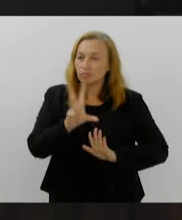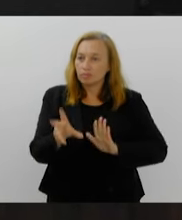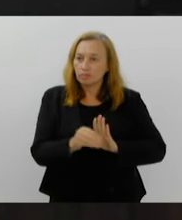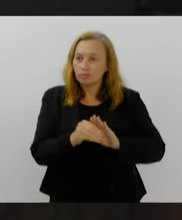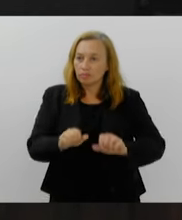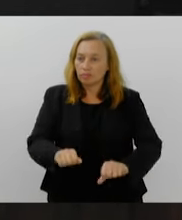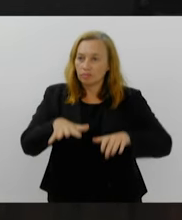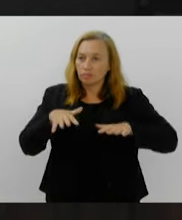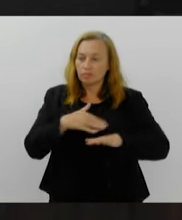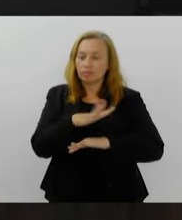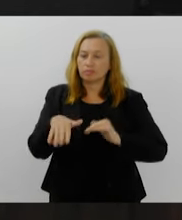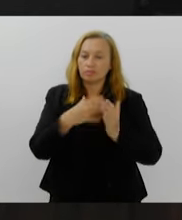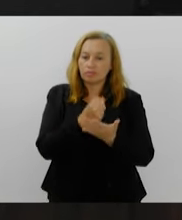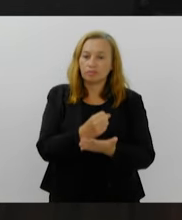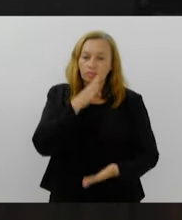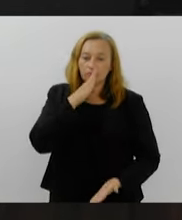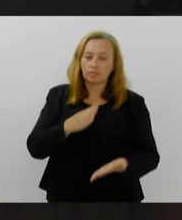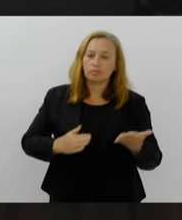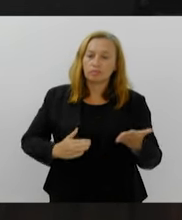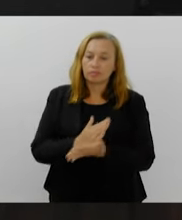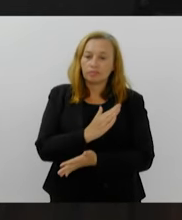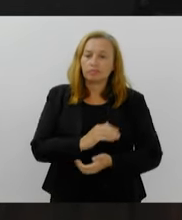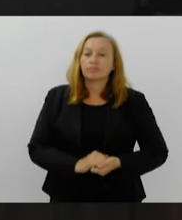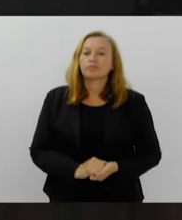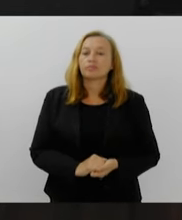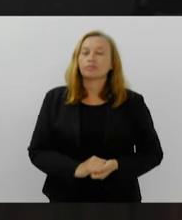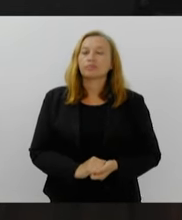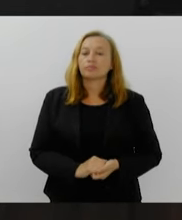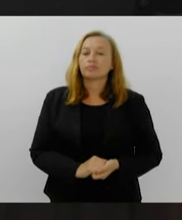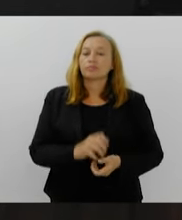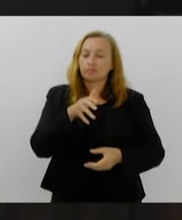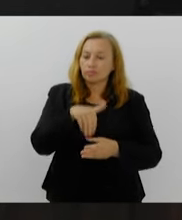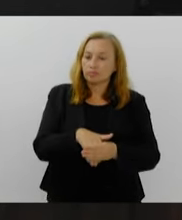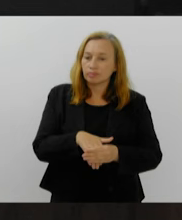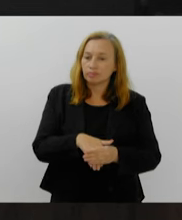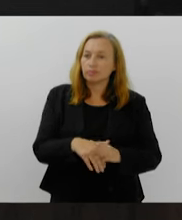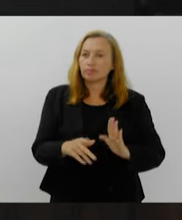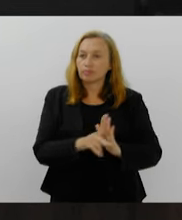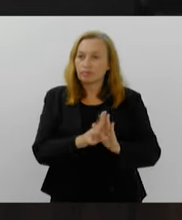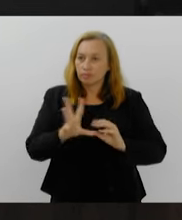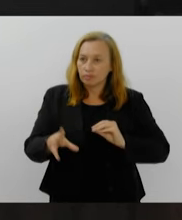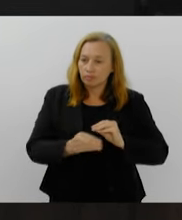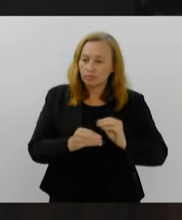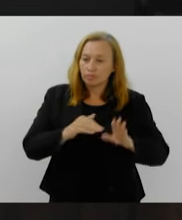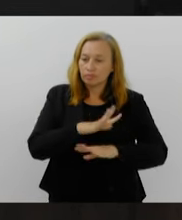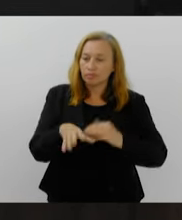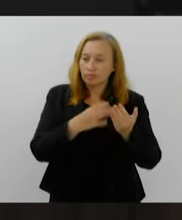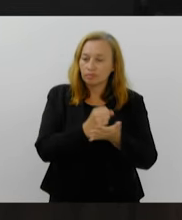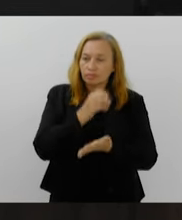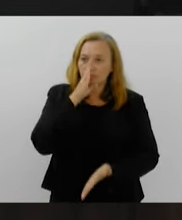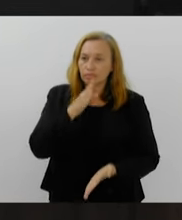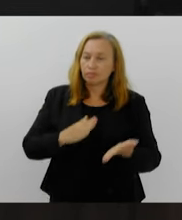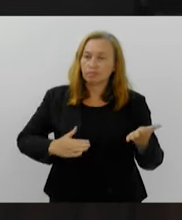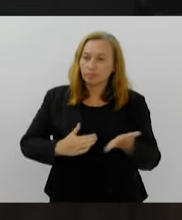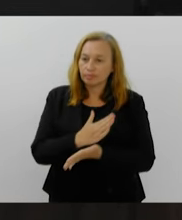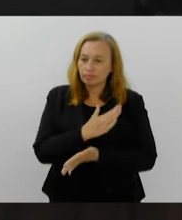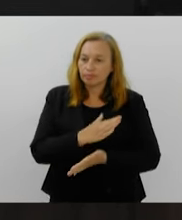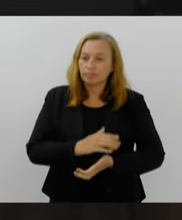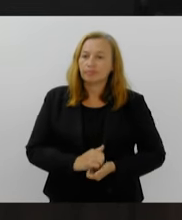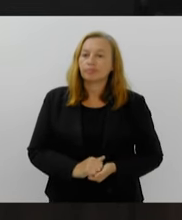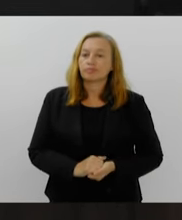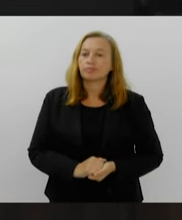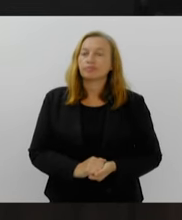plenário os senhores que aprovam permaneçam Como estão aprovado em votação o projeto assim emendado senhores que aprovam permaneço Como estão